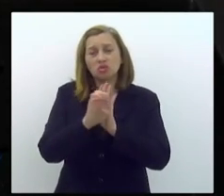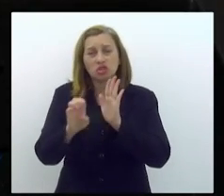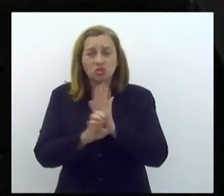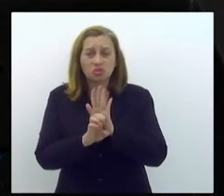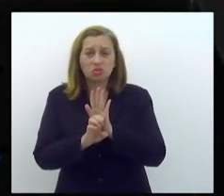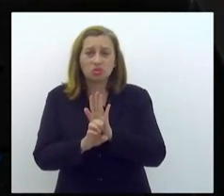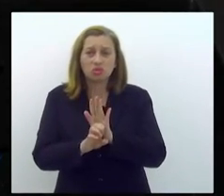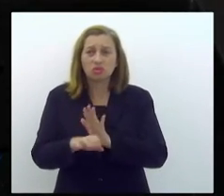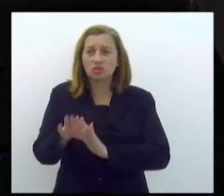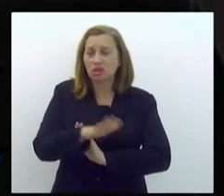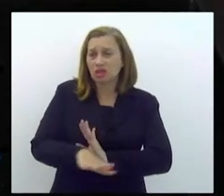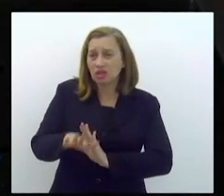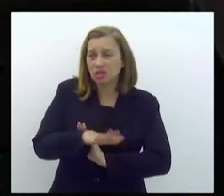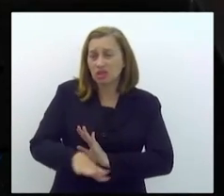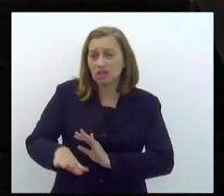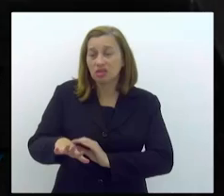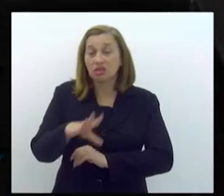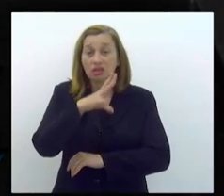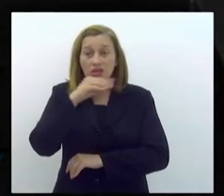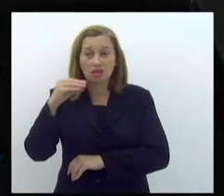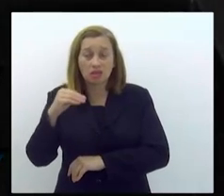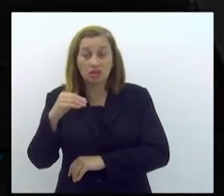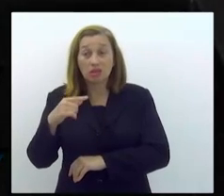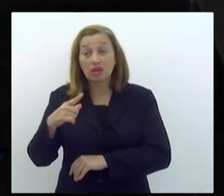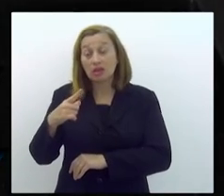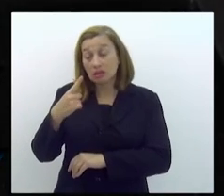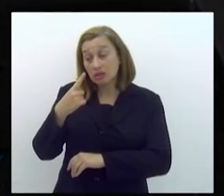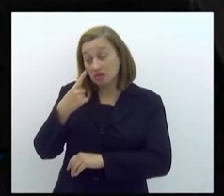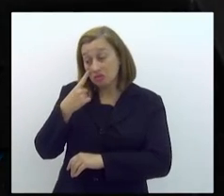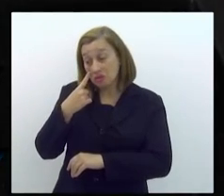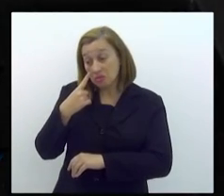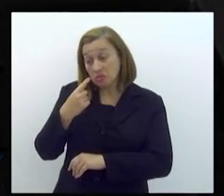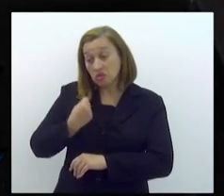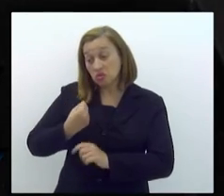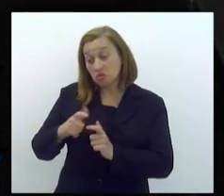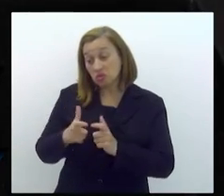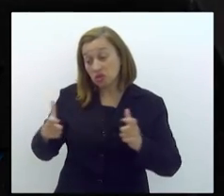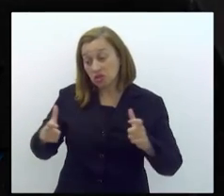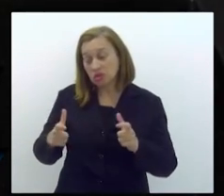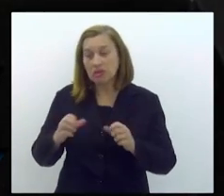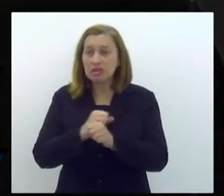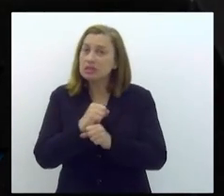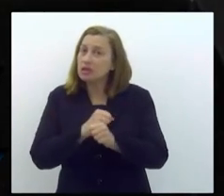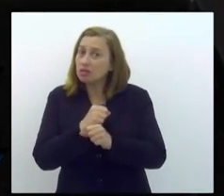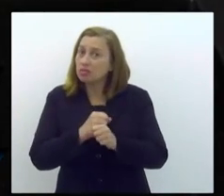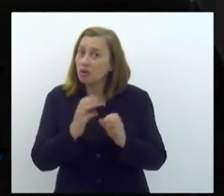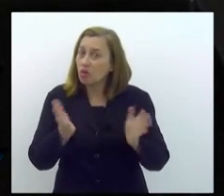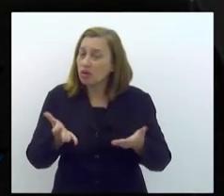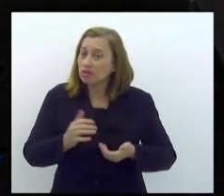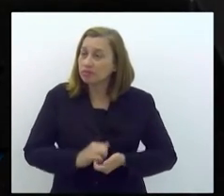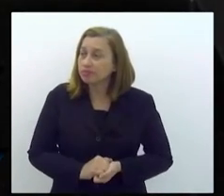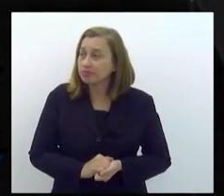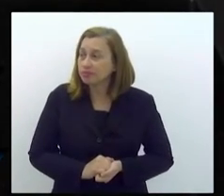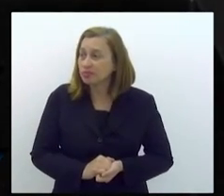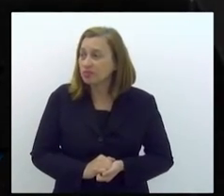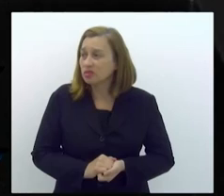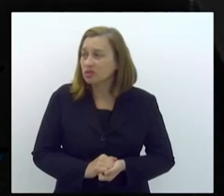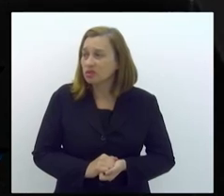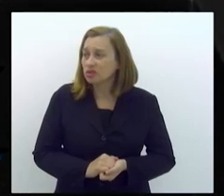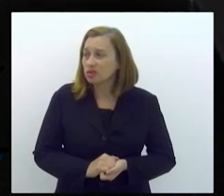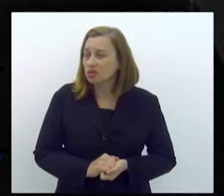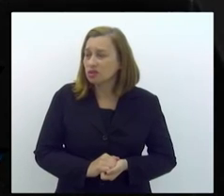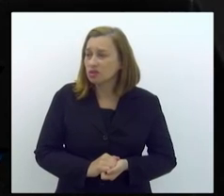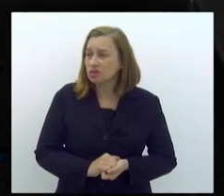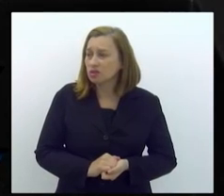Adolescente termos esses dados tão alarmantes e nesse ano alguns nomes já